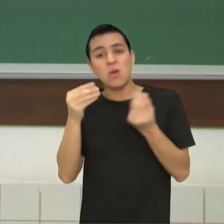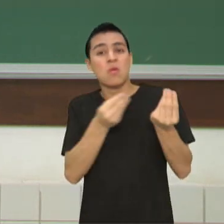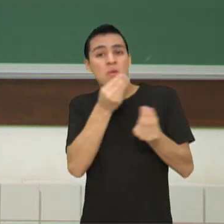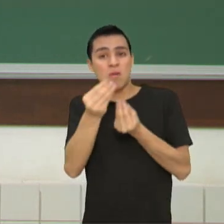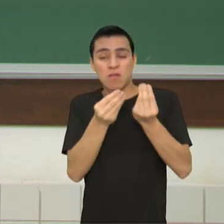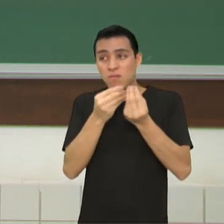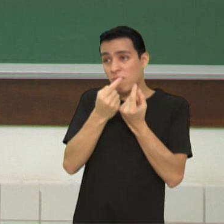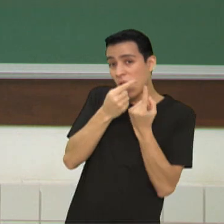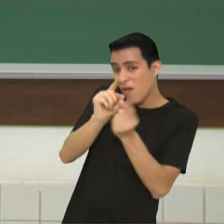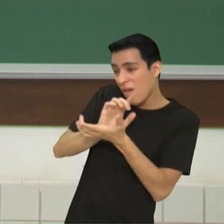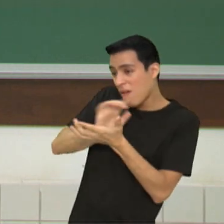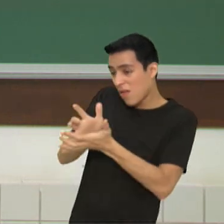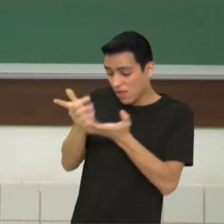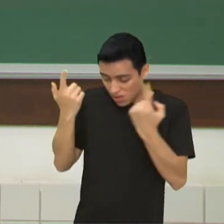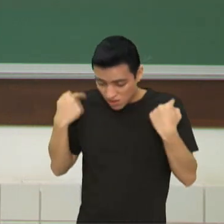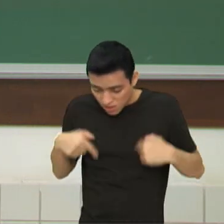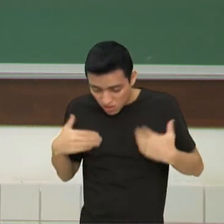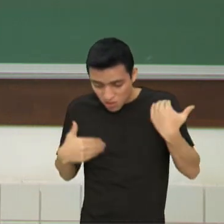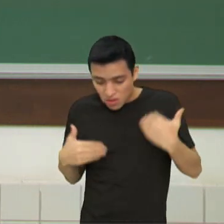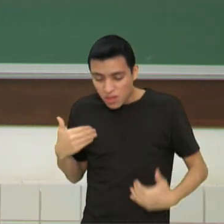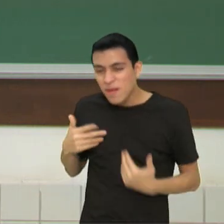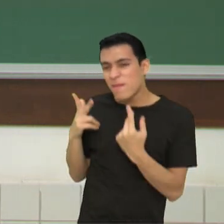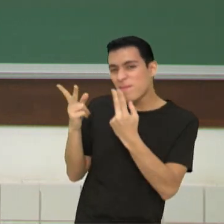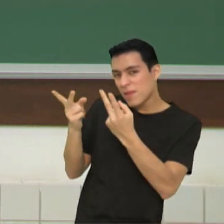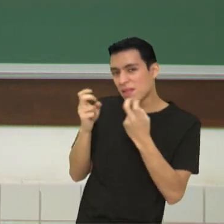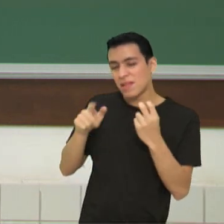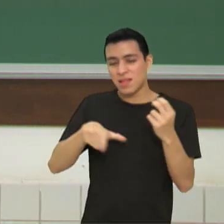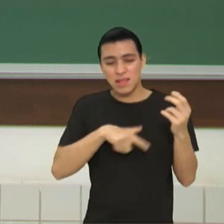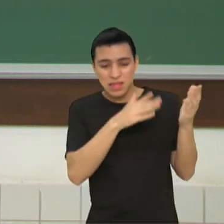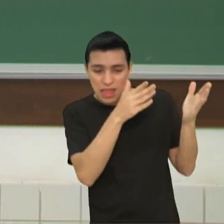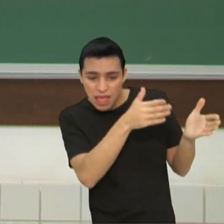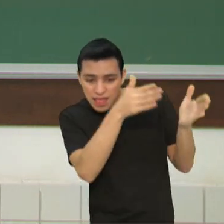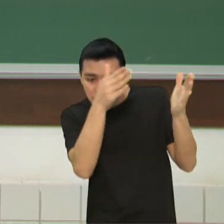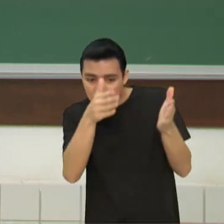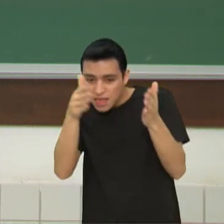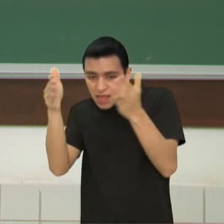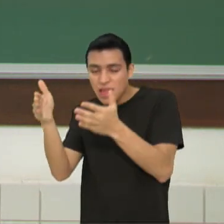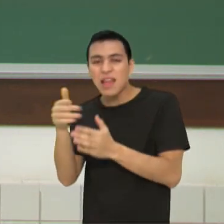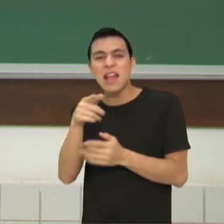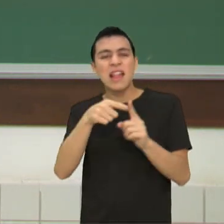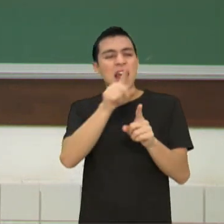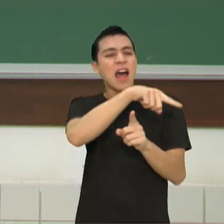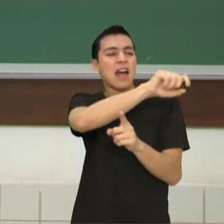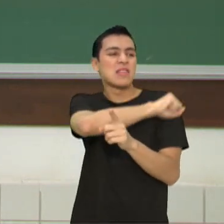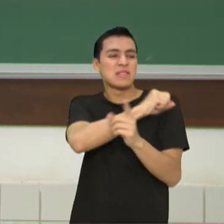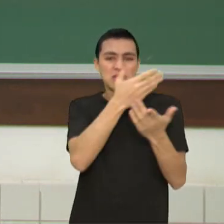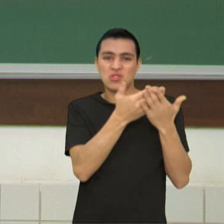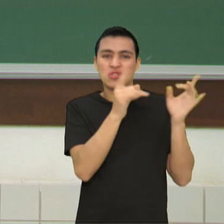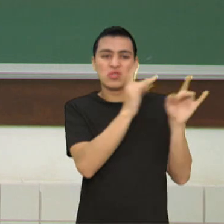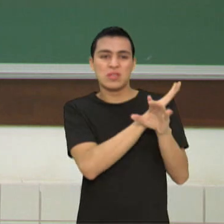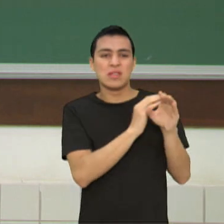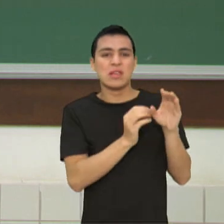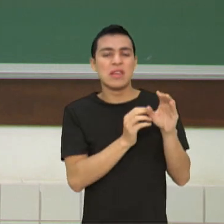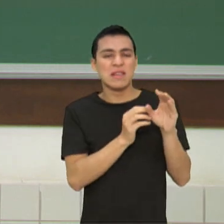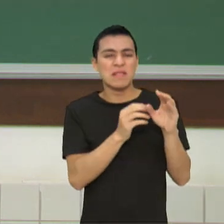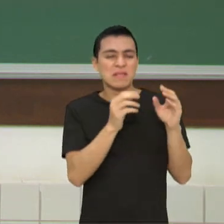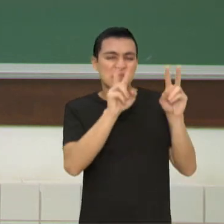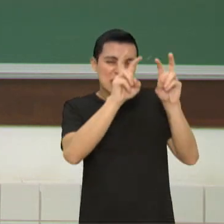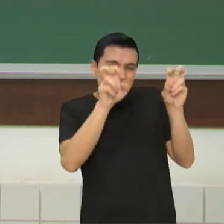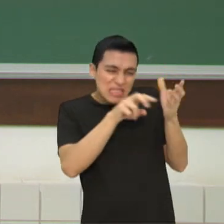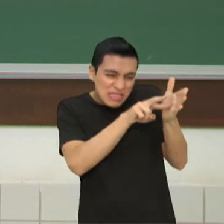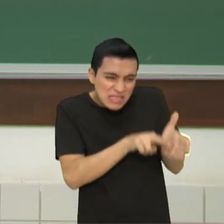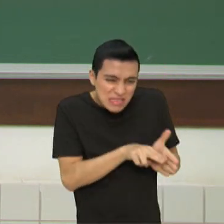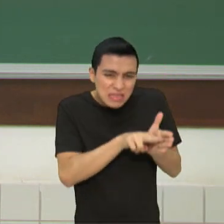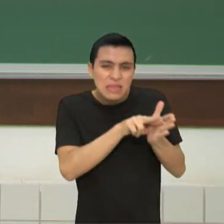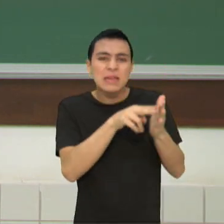poder atacar quando o seu corpo reconhecer. É toda uma cadeia de eventos que lá no 8º ano você teve, na imunologia, quando o seu professor falou sobre o